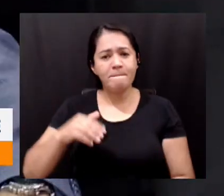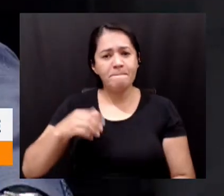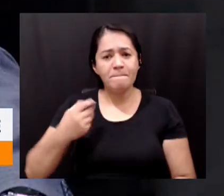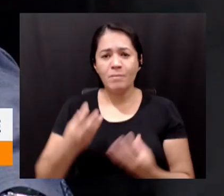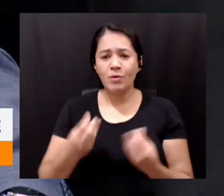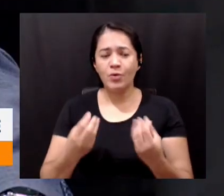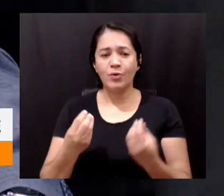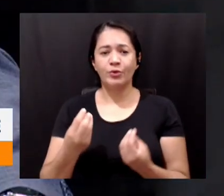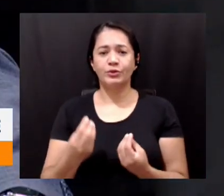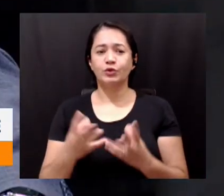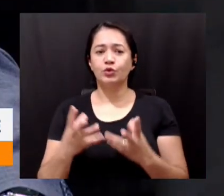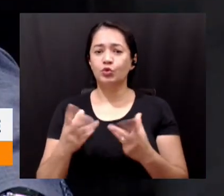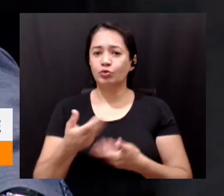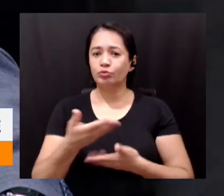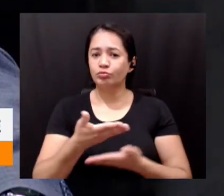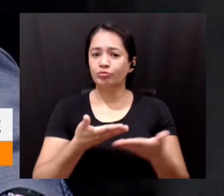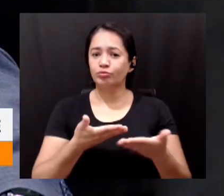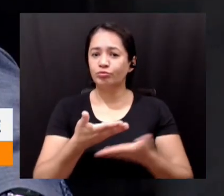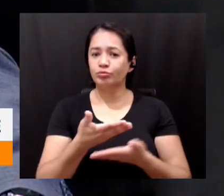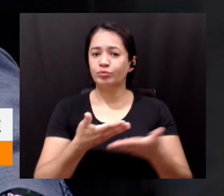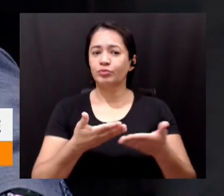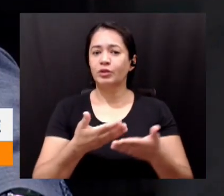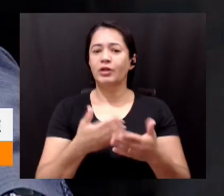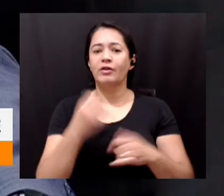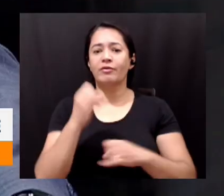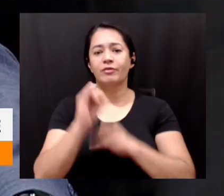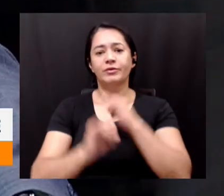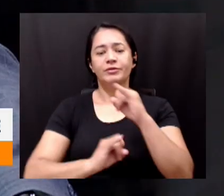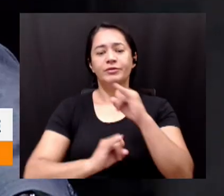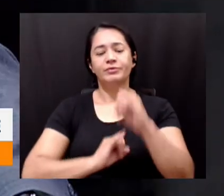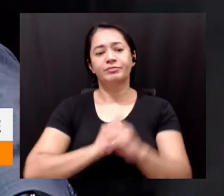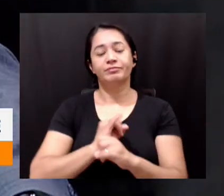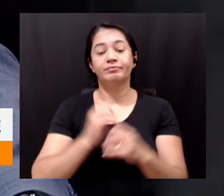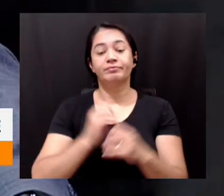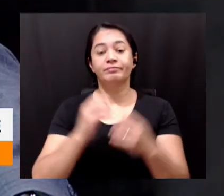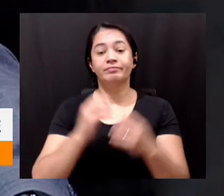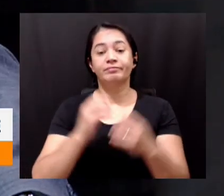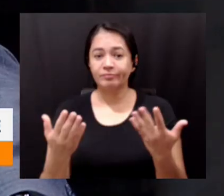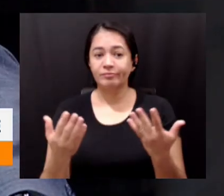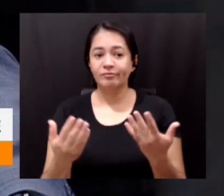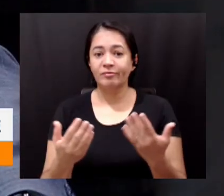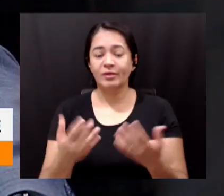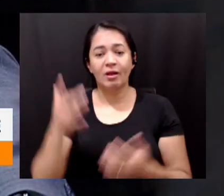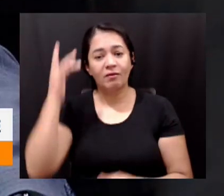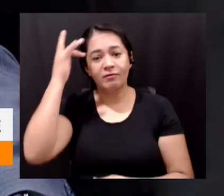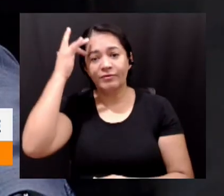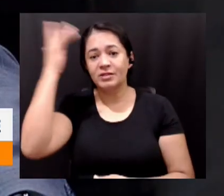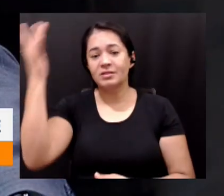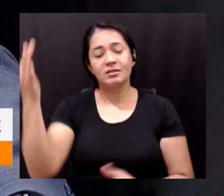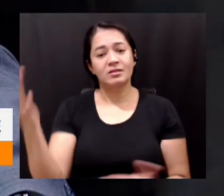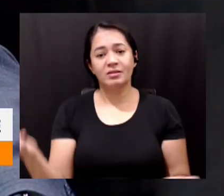envolve a rede, né, a internet. Então isso acaba facilitando, né, com que as pessoas